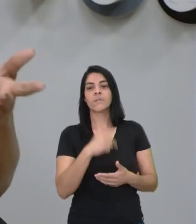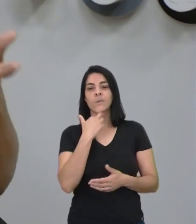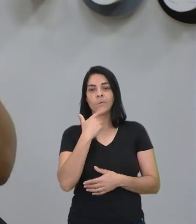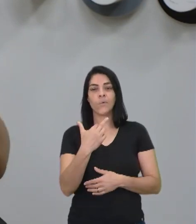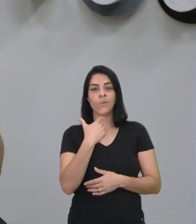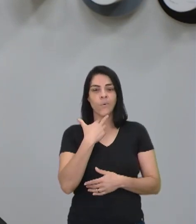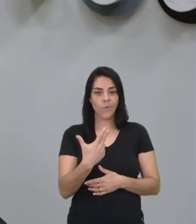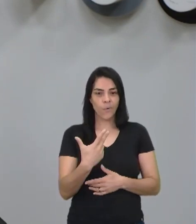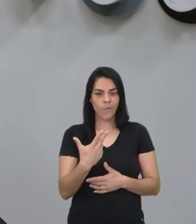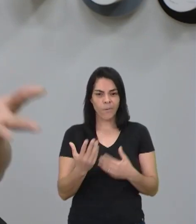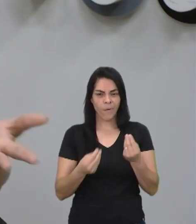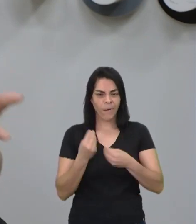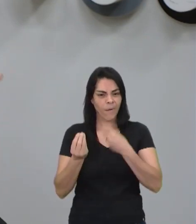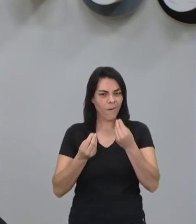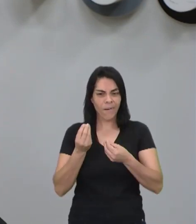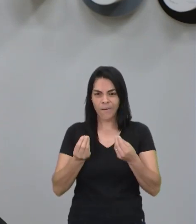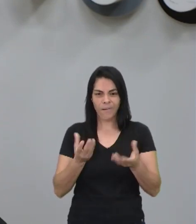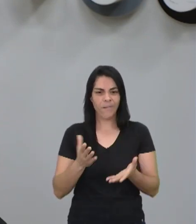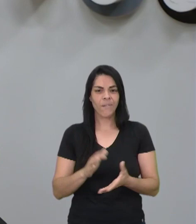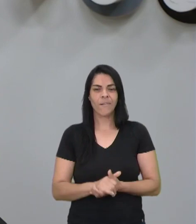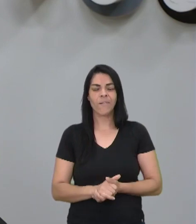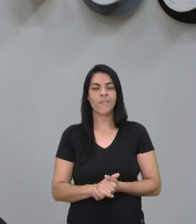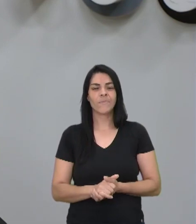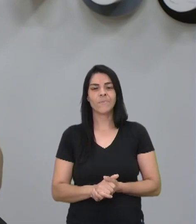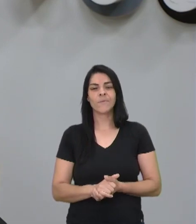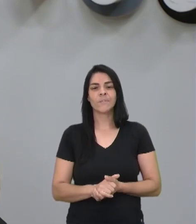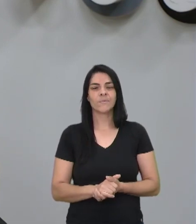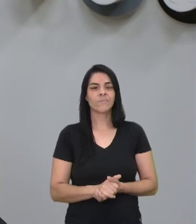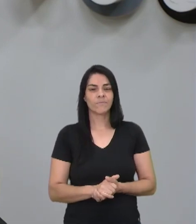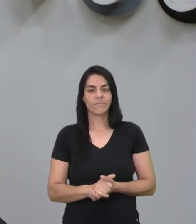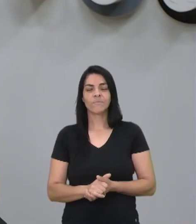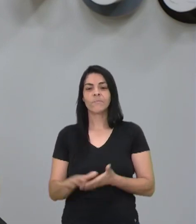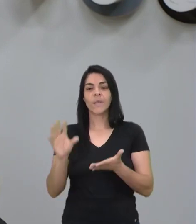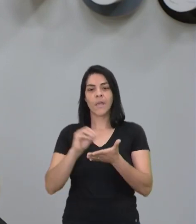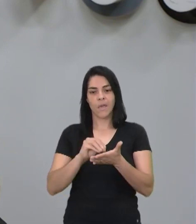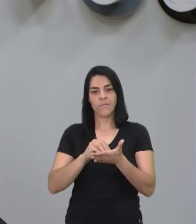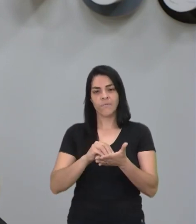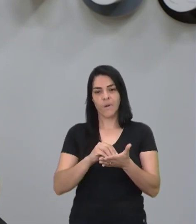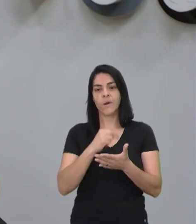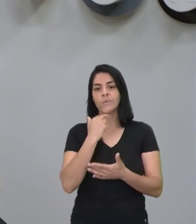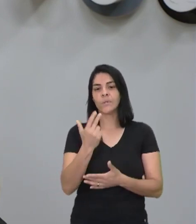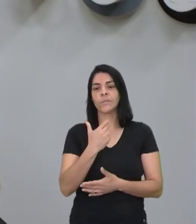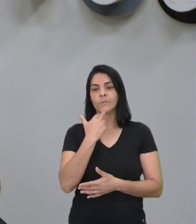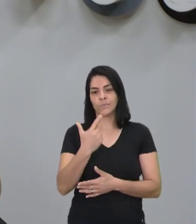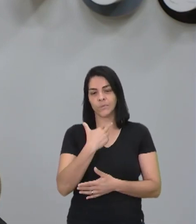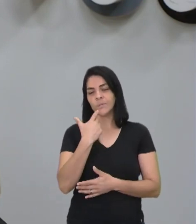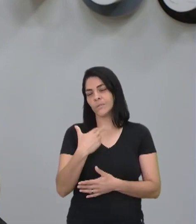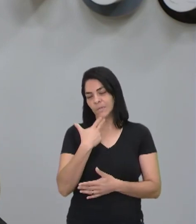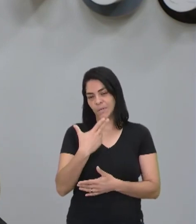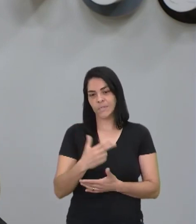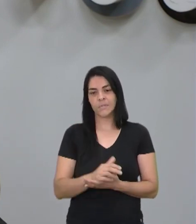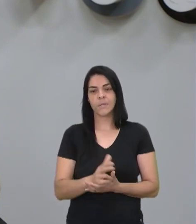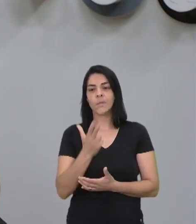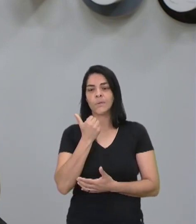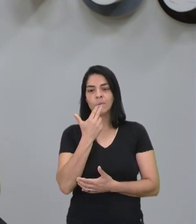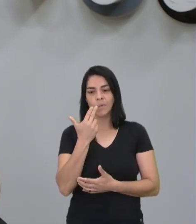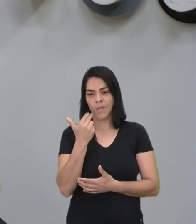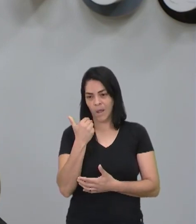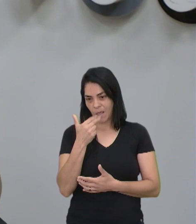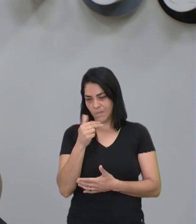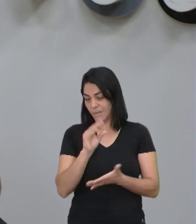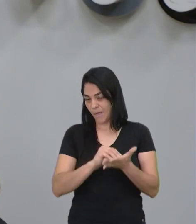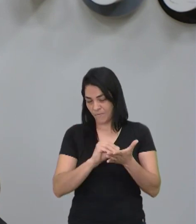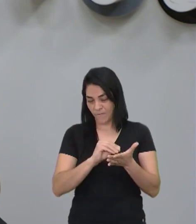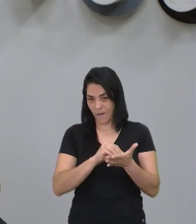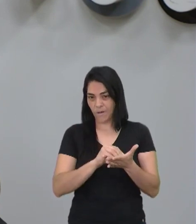aquela clorose? Porque de tanto falar de clorose para eles, que é a ausência de alguns minerais, né, de alguns elementos químicos para a planta. Então,